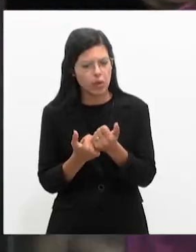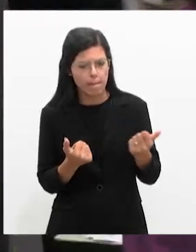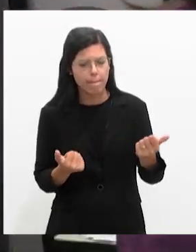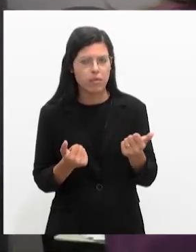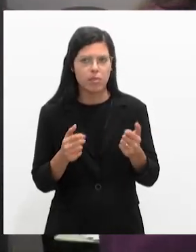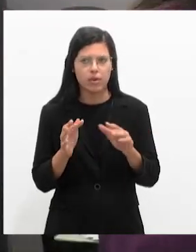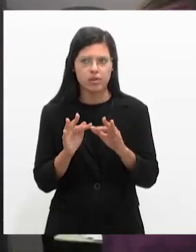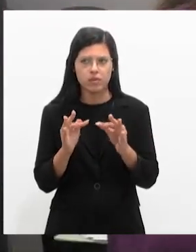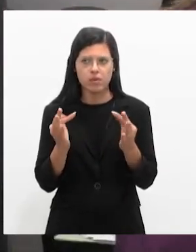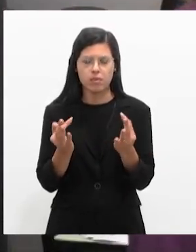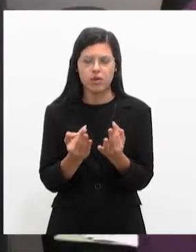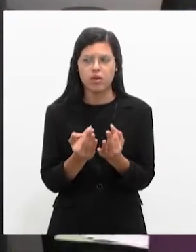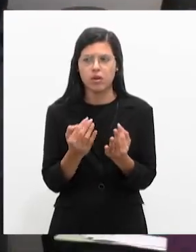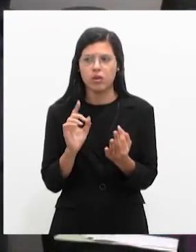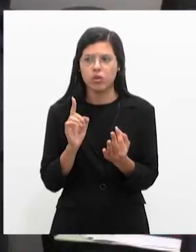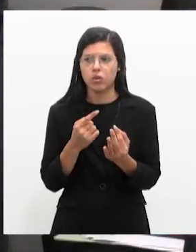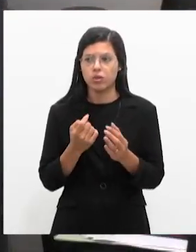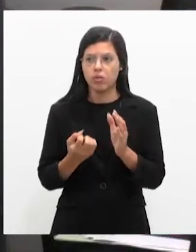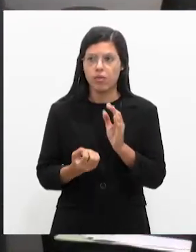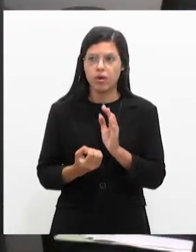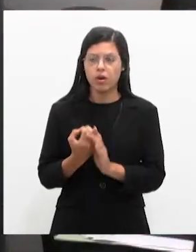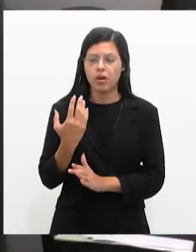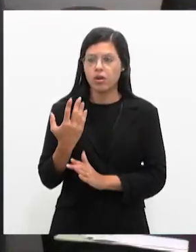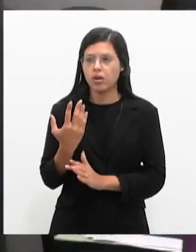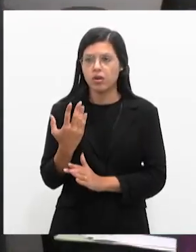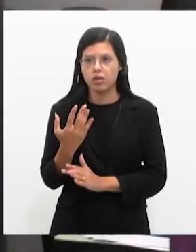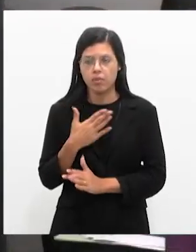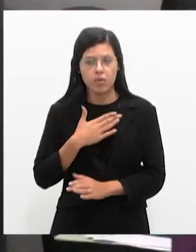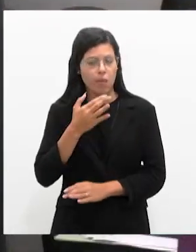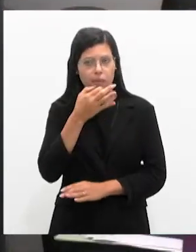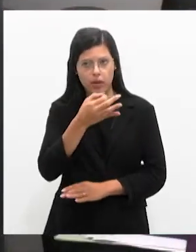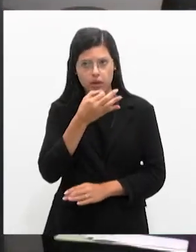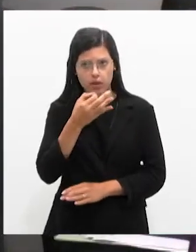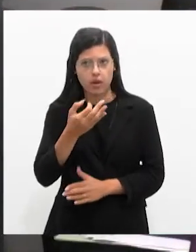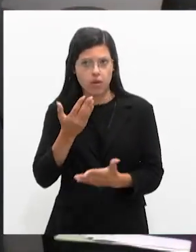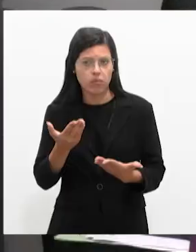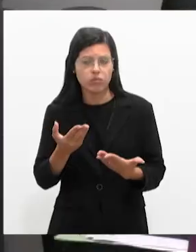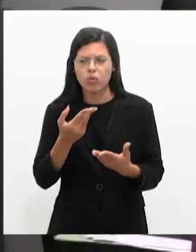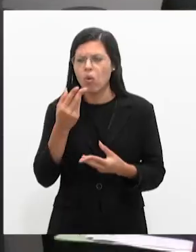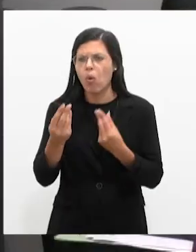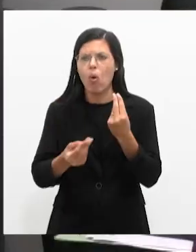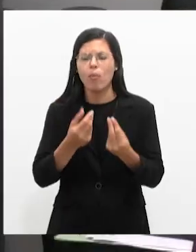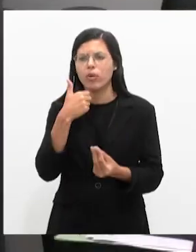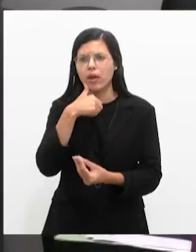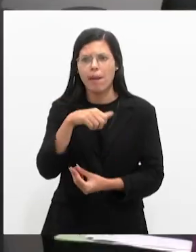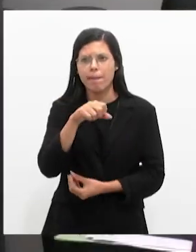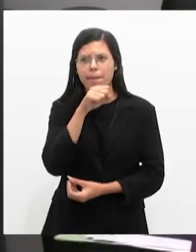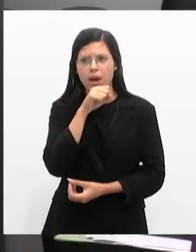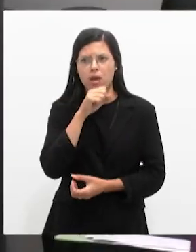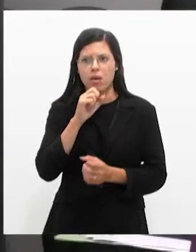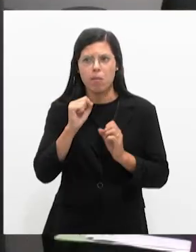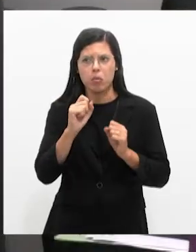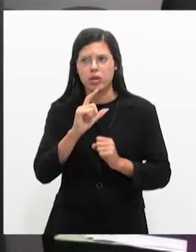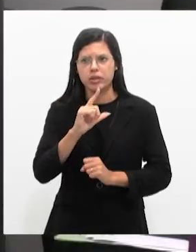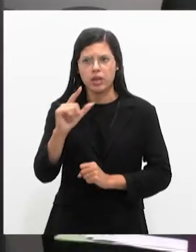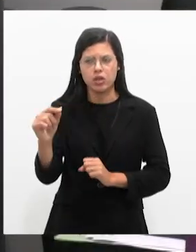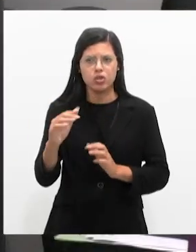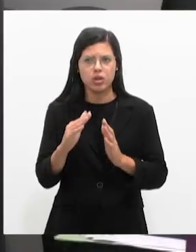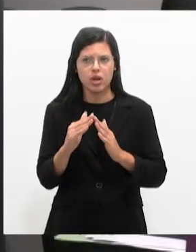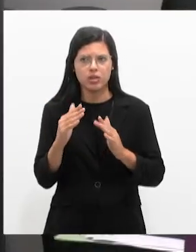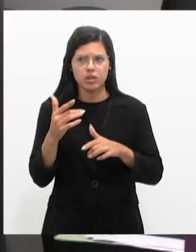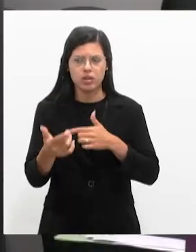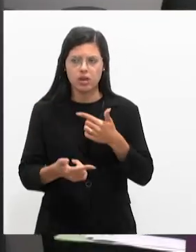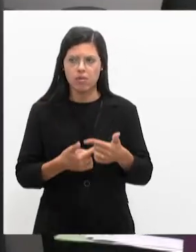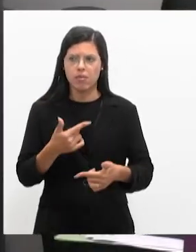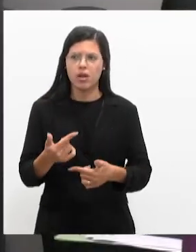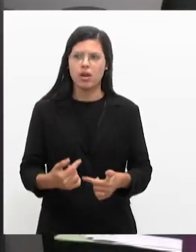Agora, nós estamos criando, na minha opinião, como que essa mãe vai poder sair de casa e trabalhar. Deputado,